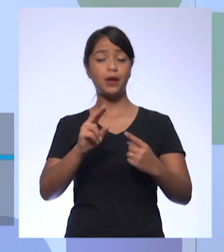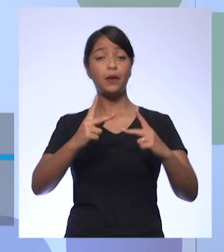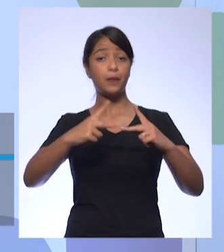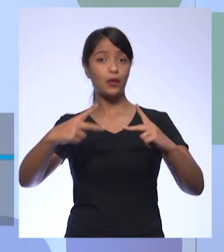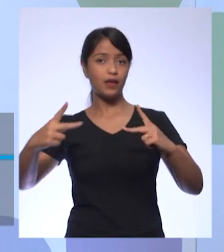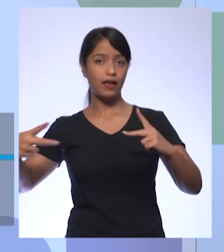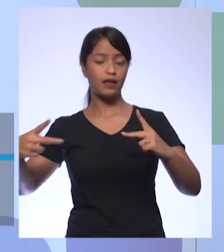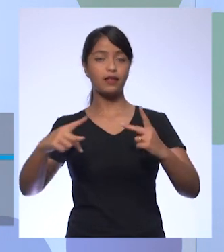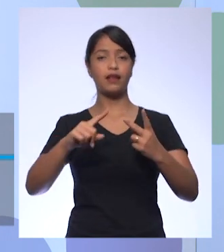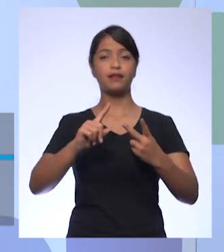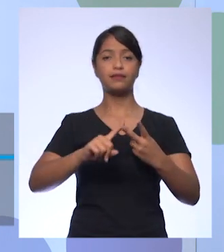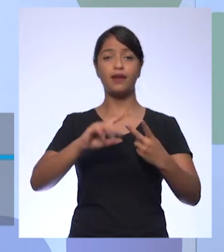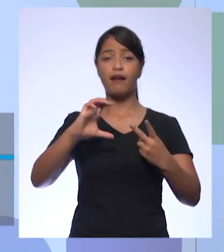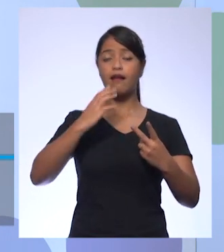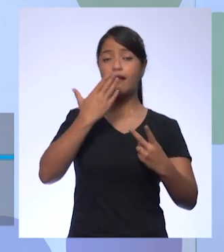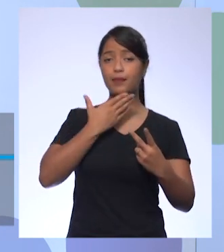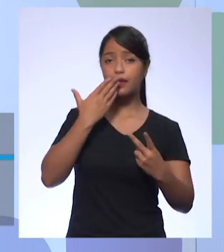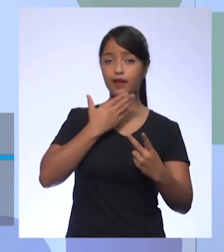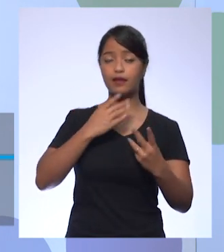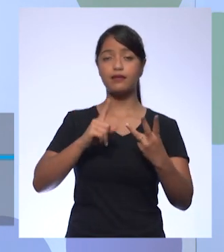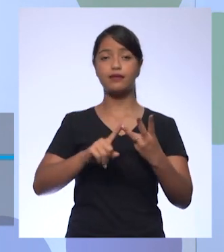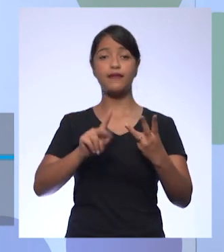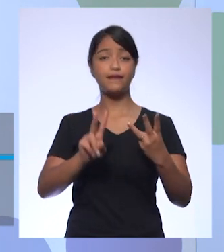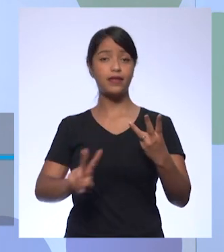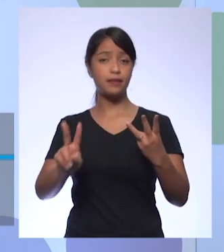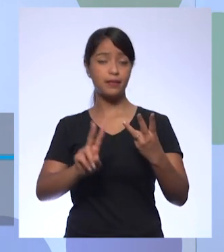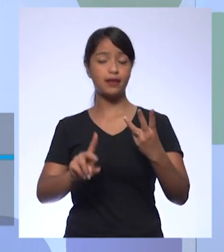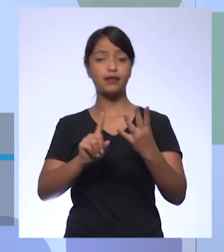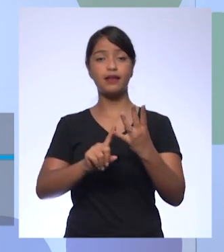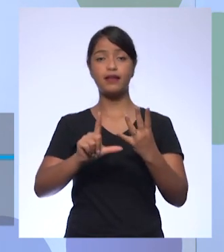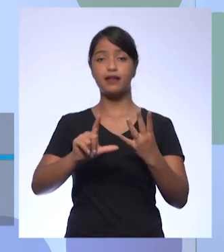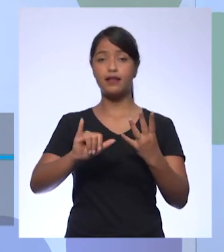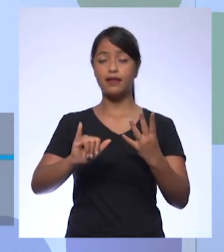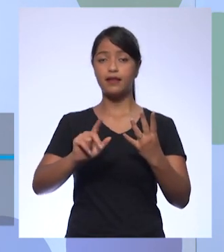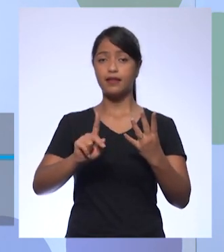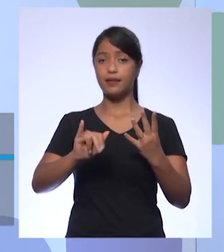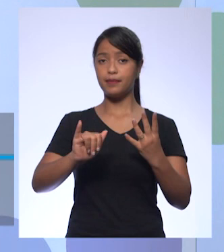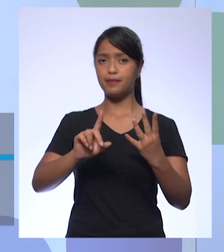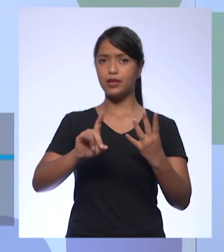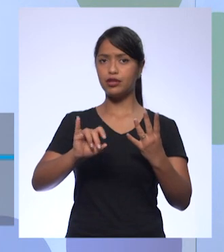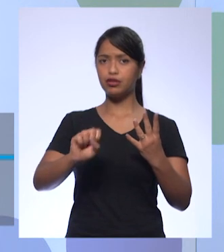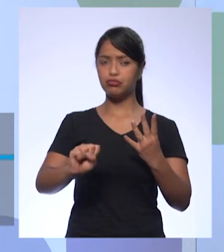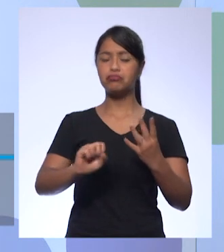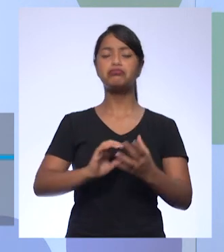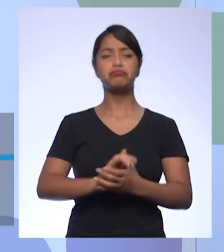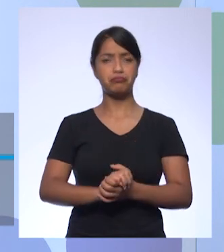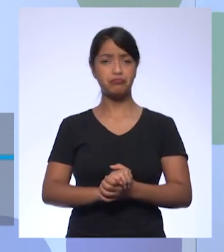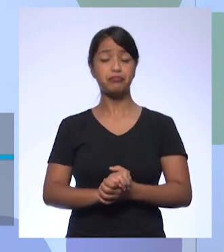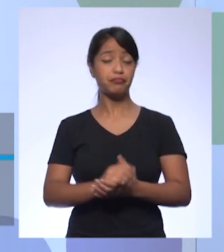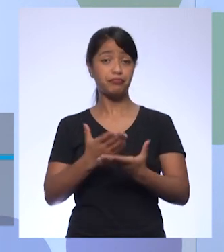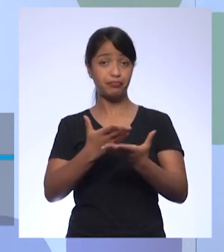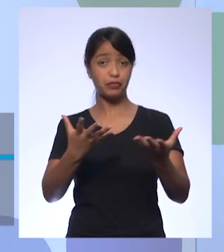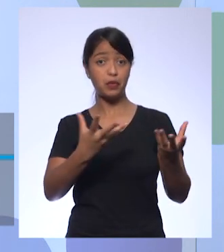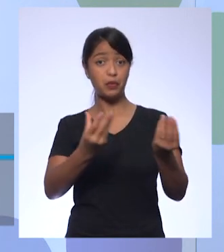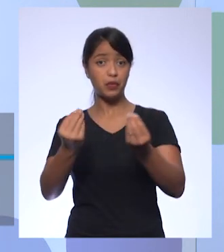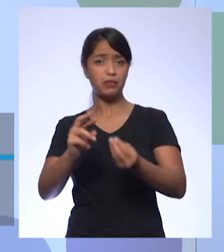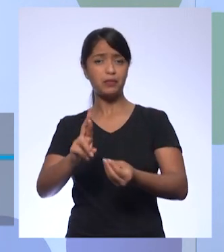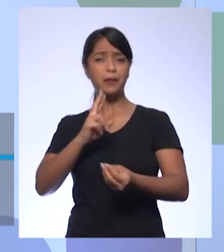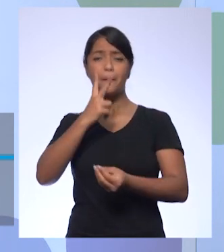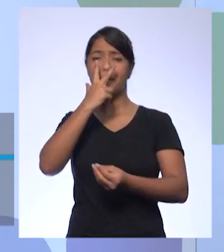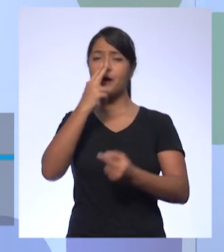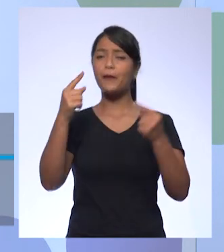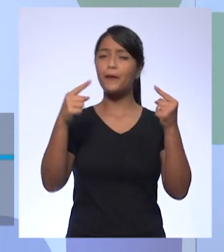Olha, Ed, o pessoal aqui colocou, pelo que eu estou vendo, é quase que um sinônimo aí de vitaminas,